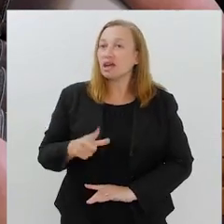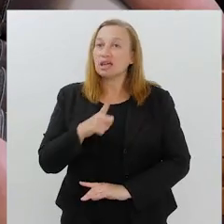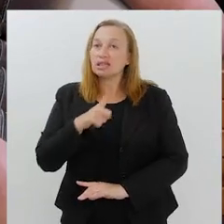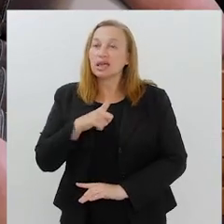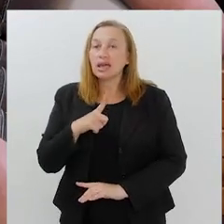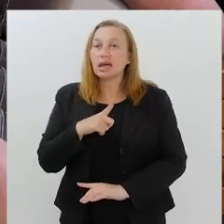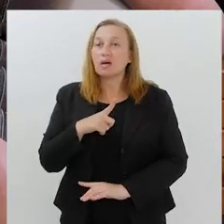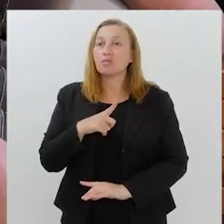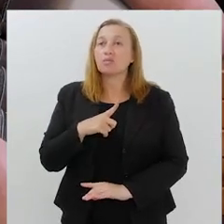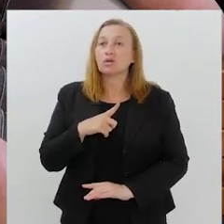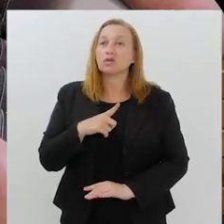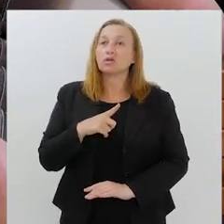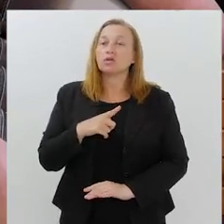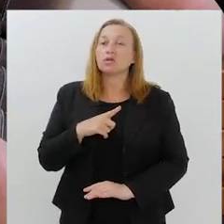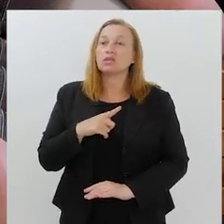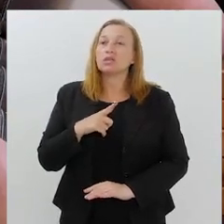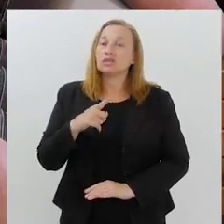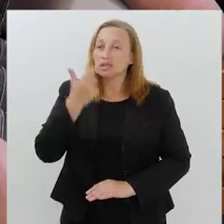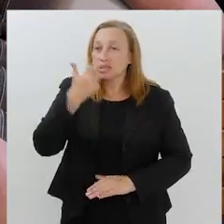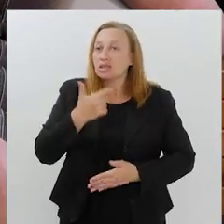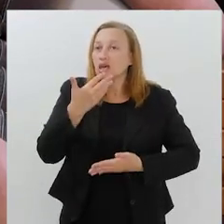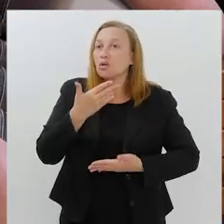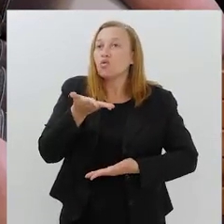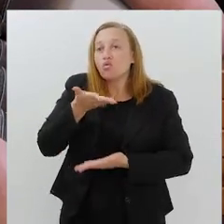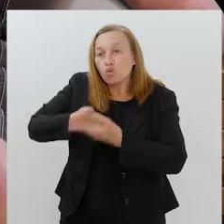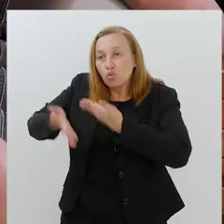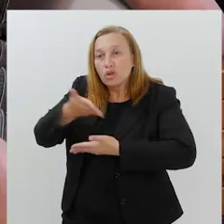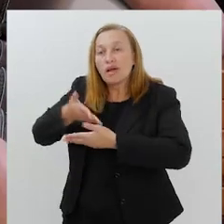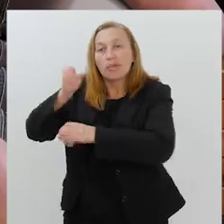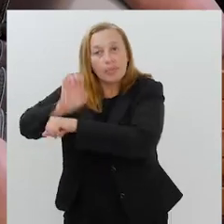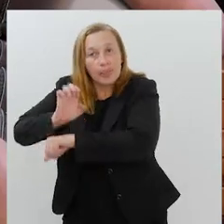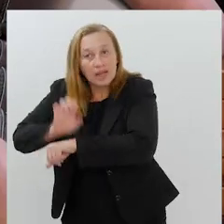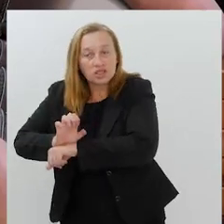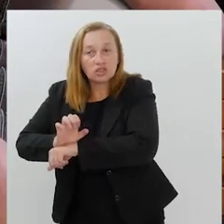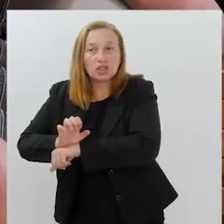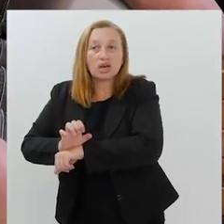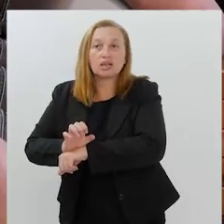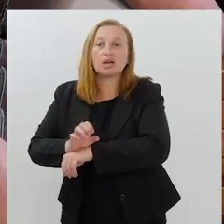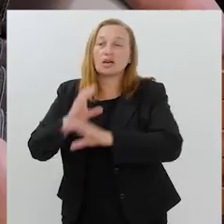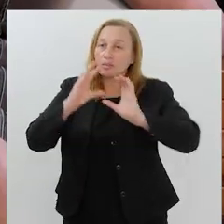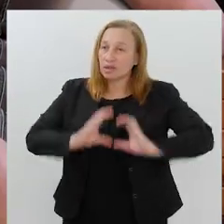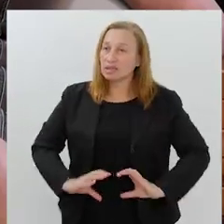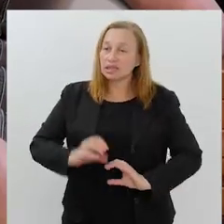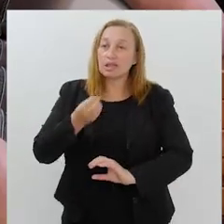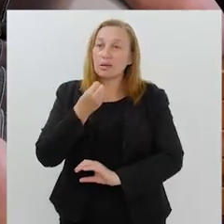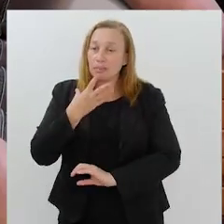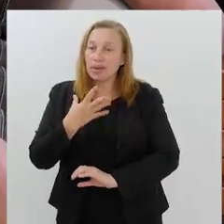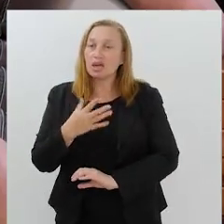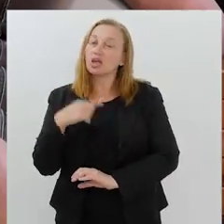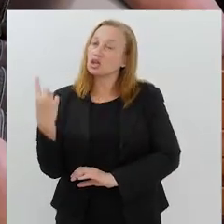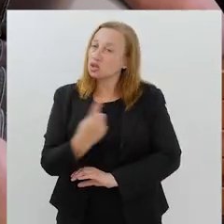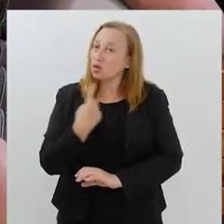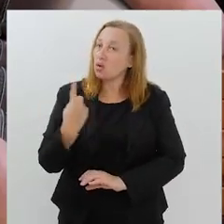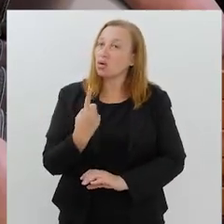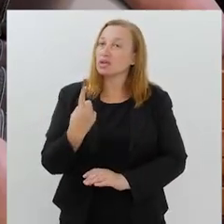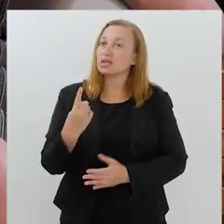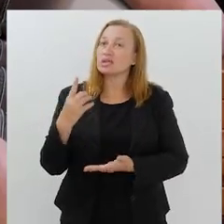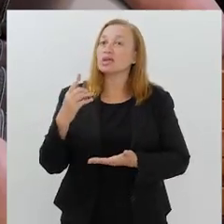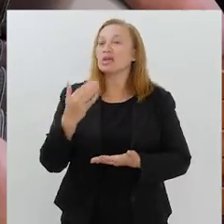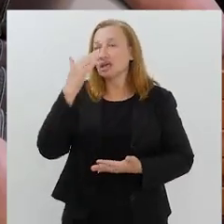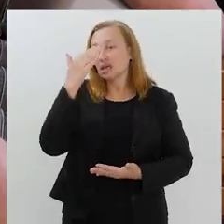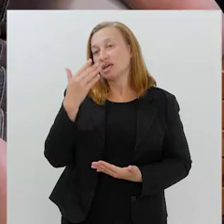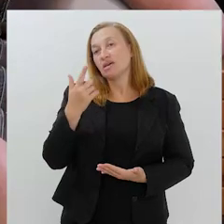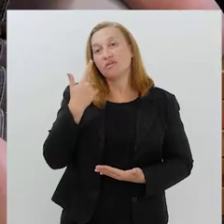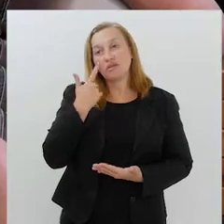vida tenha perspectiva de ser cuidada pelo estado e efetivação da na cidadania é importante que nós que sabemos da nossa